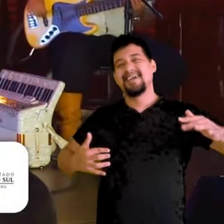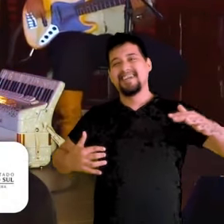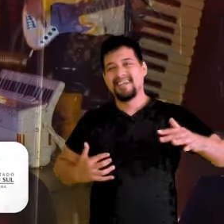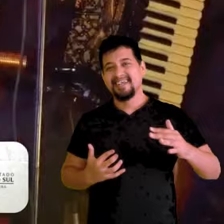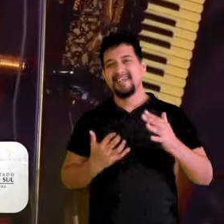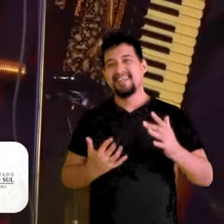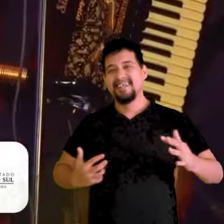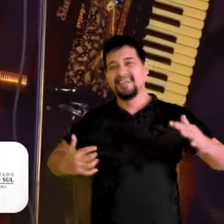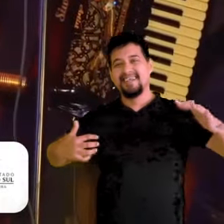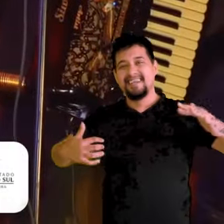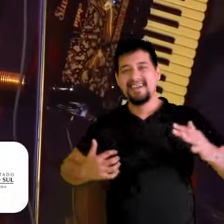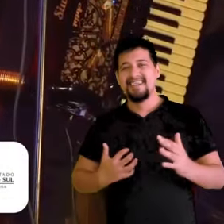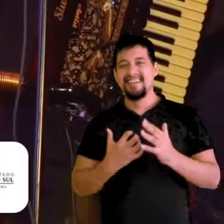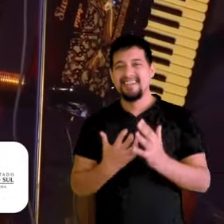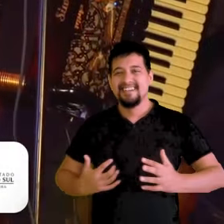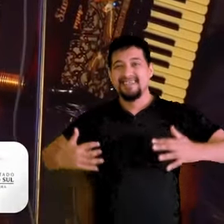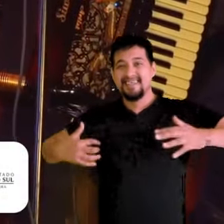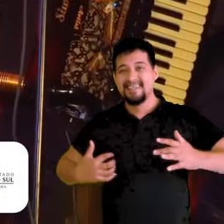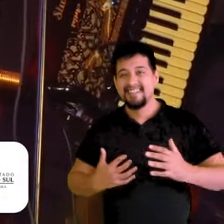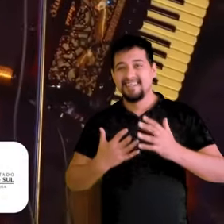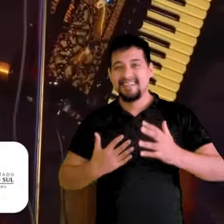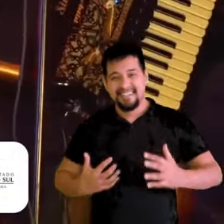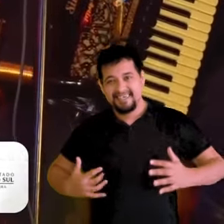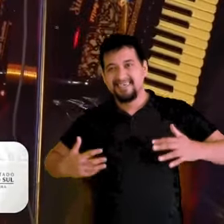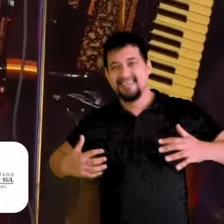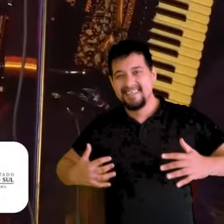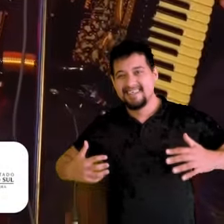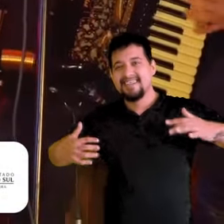Tô de namoro com a filha da Gertrudes.